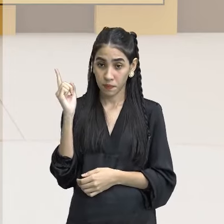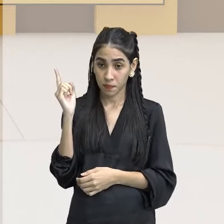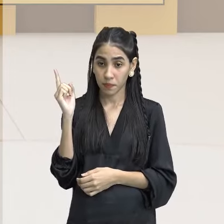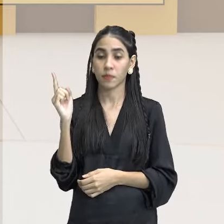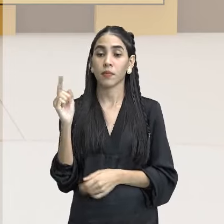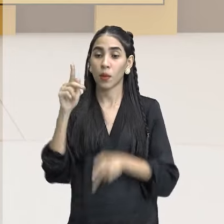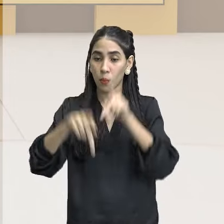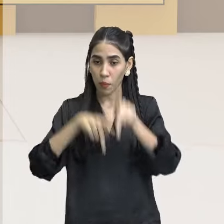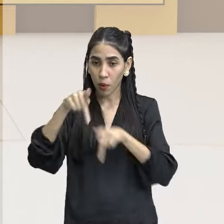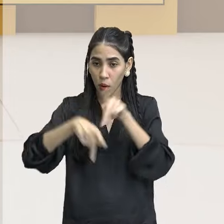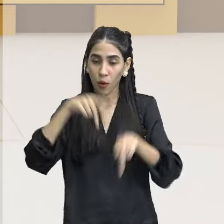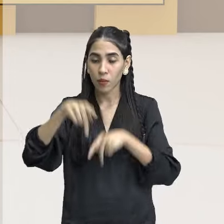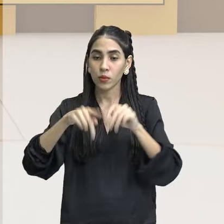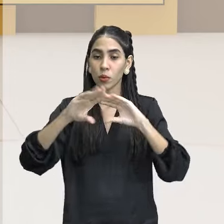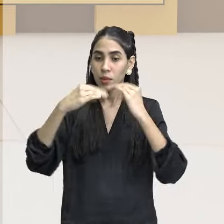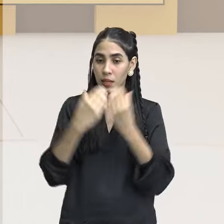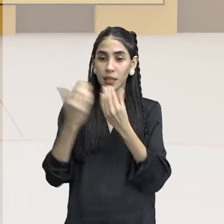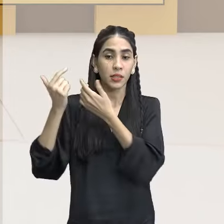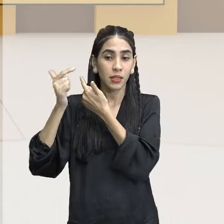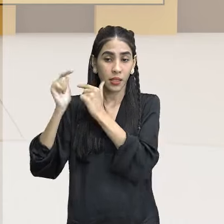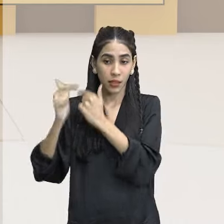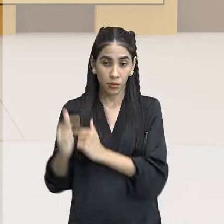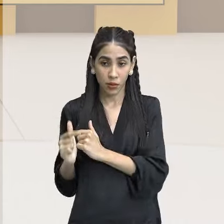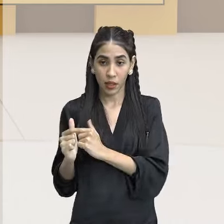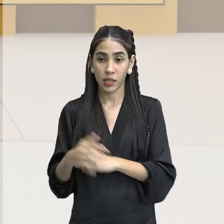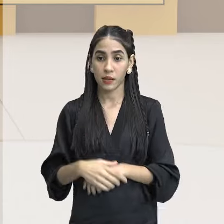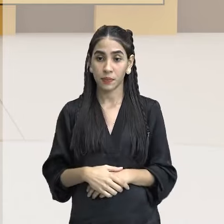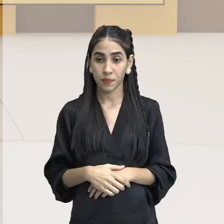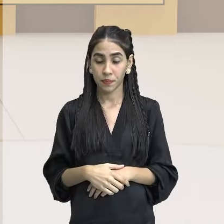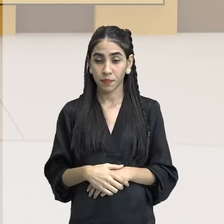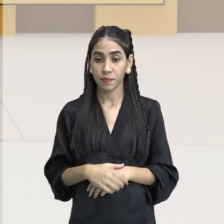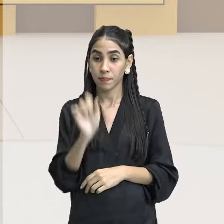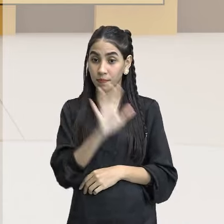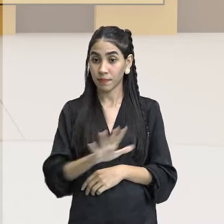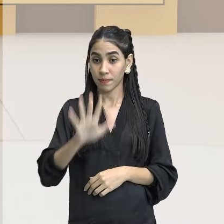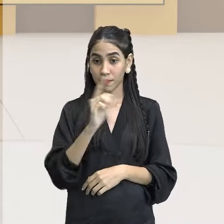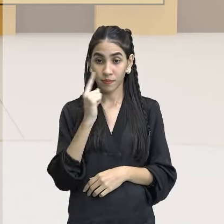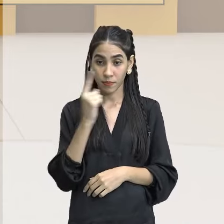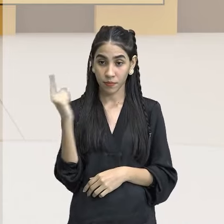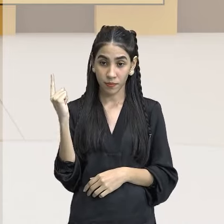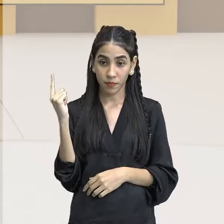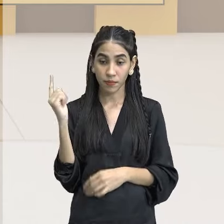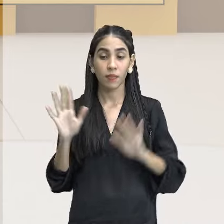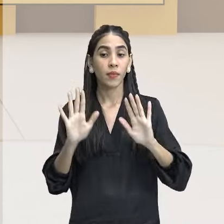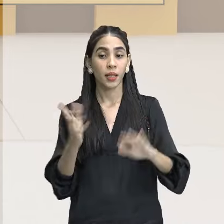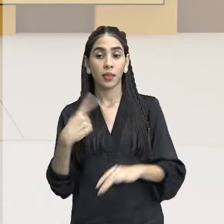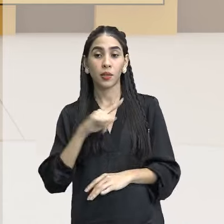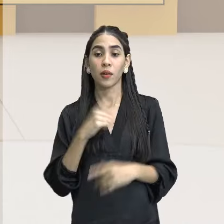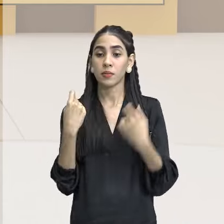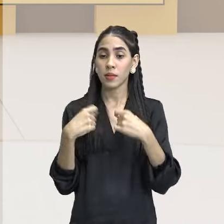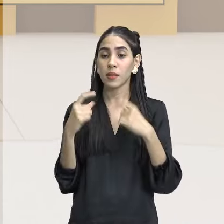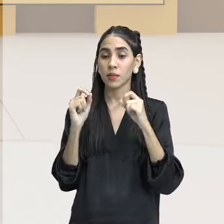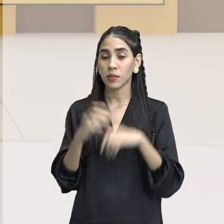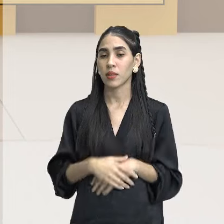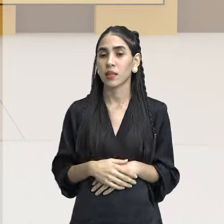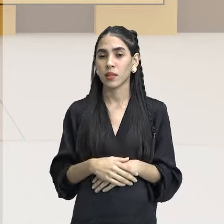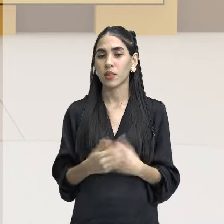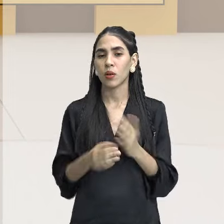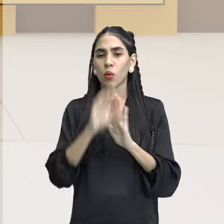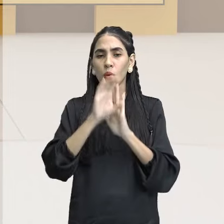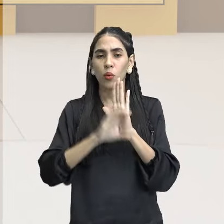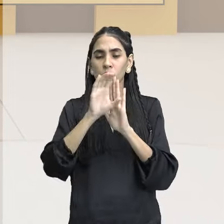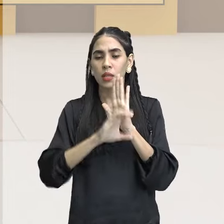comunidades tradicionais que nós bem citamos e que vocês veem aqui nas imagens, mas nós devemos também